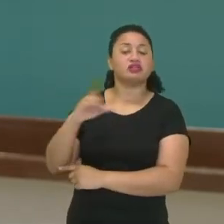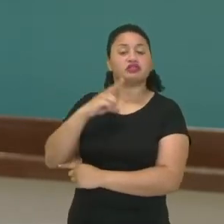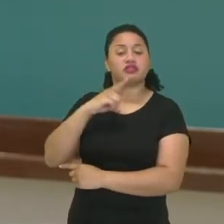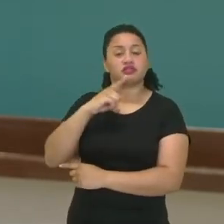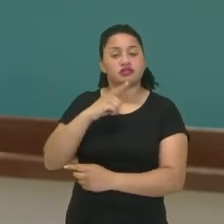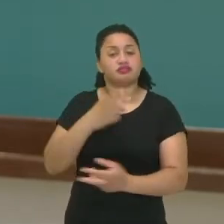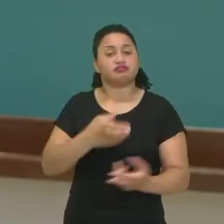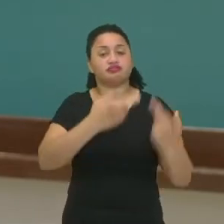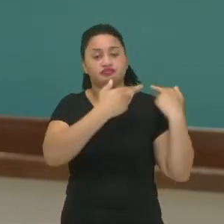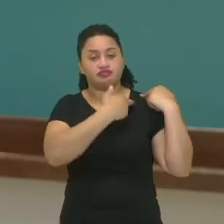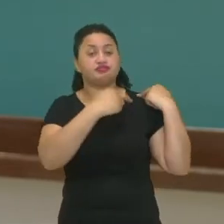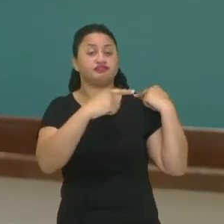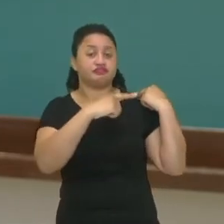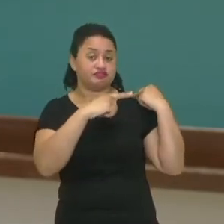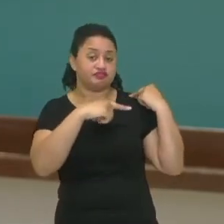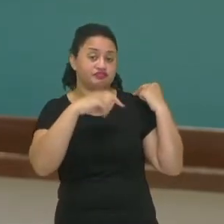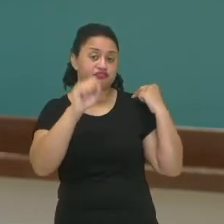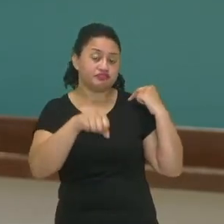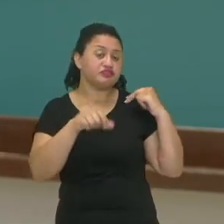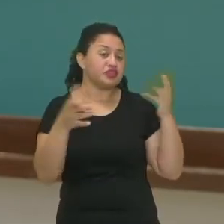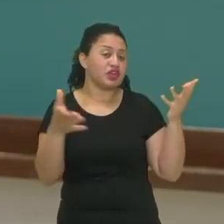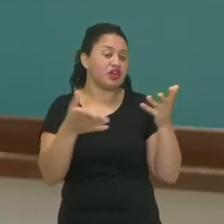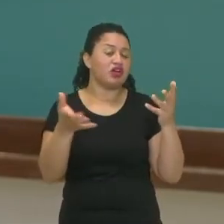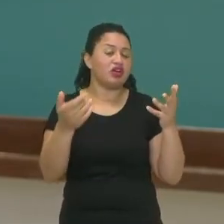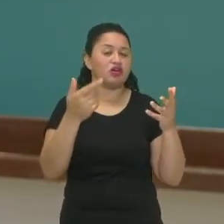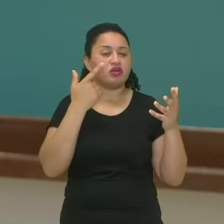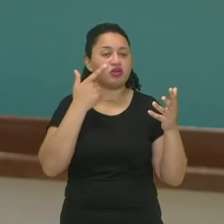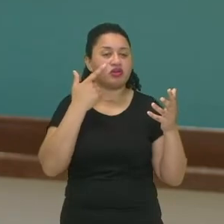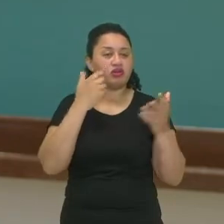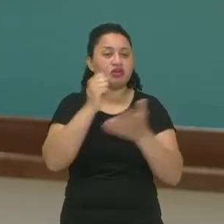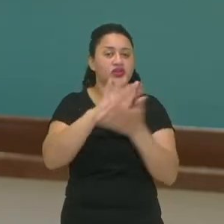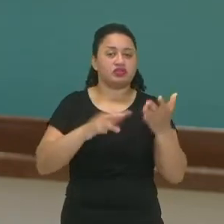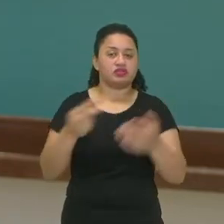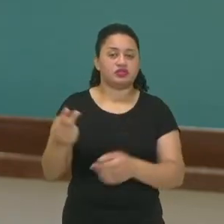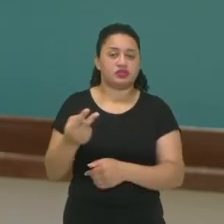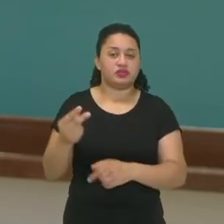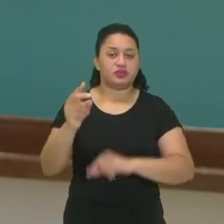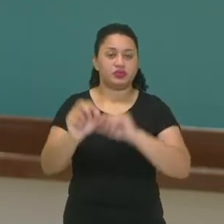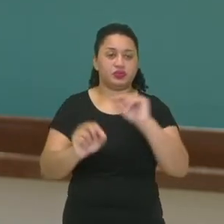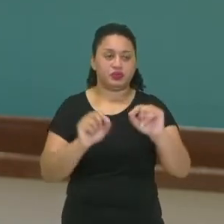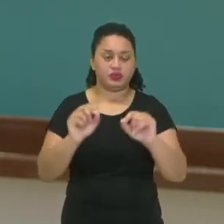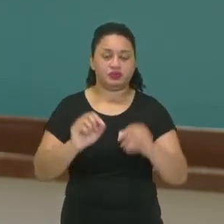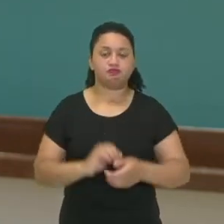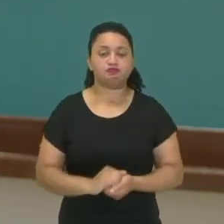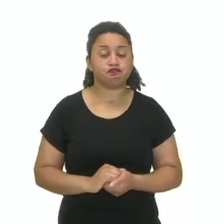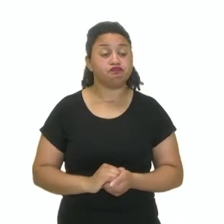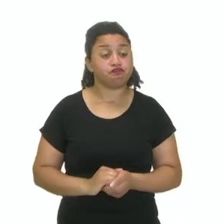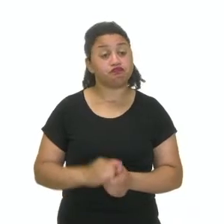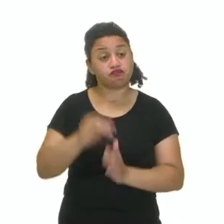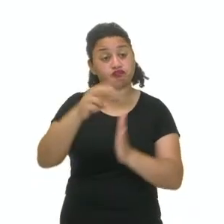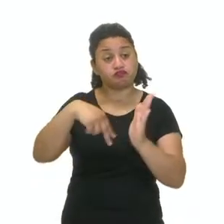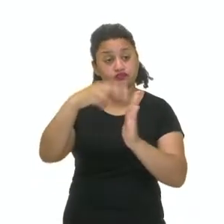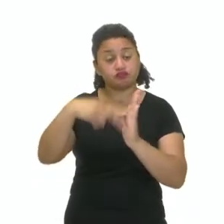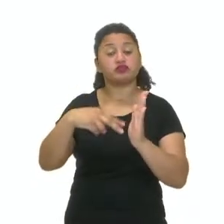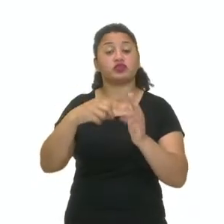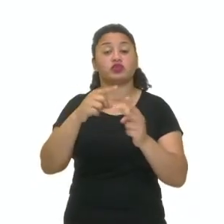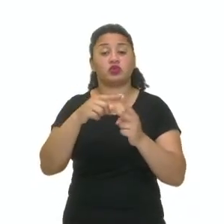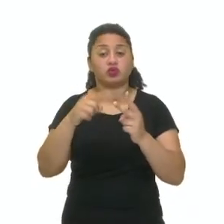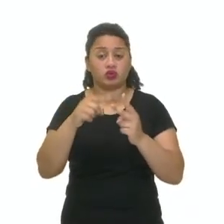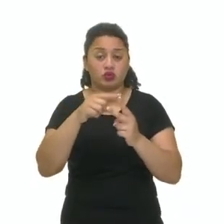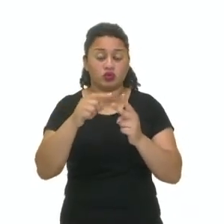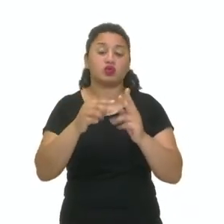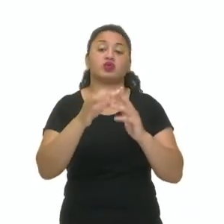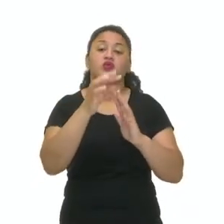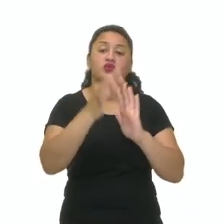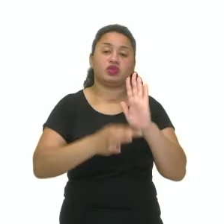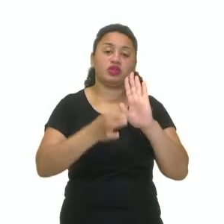de responsabilidade. Vamos agora para a atividade número 2 da nossa aula. A partir da leitura de 2 seções do